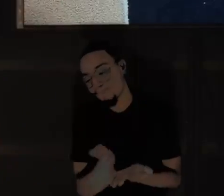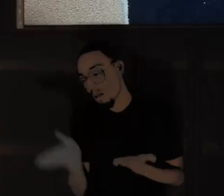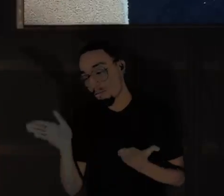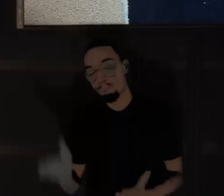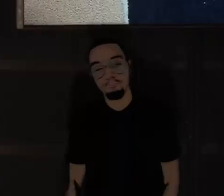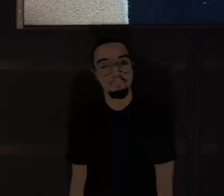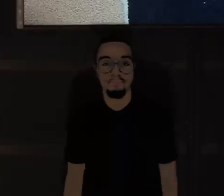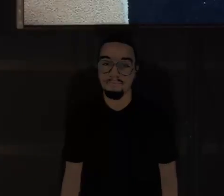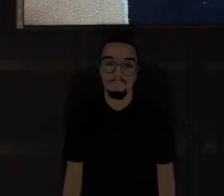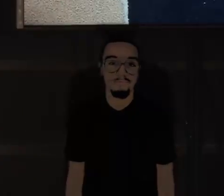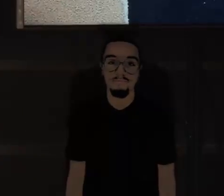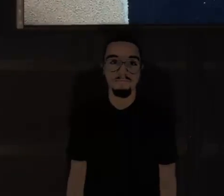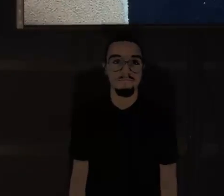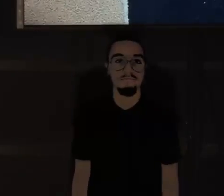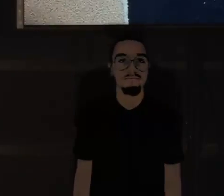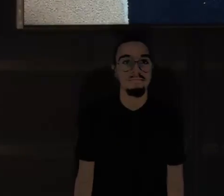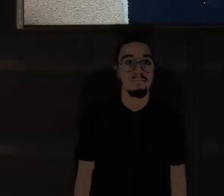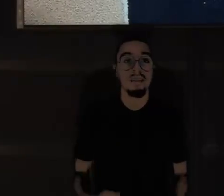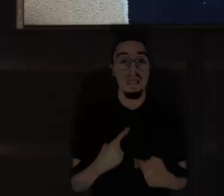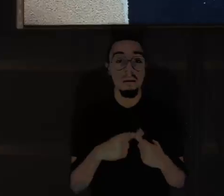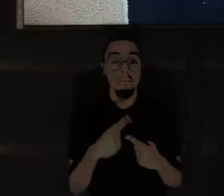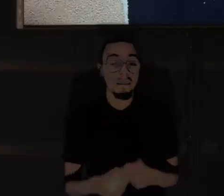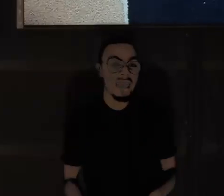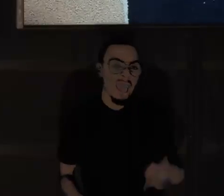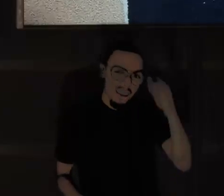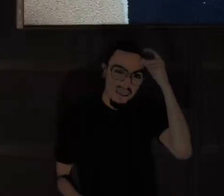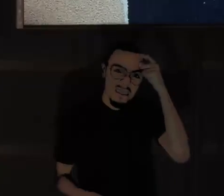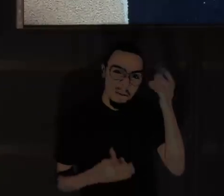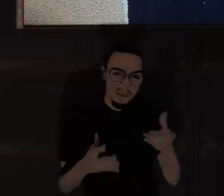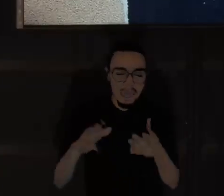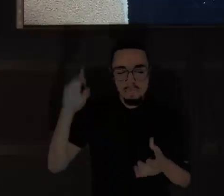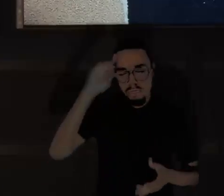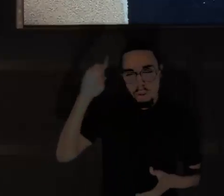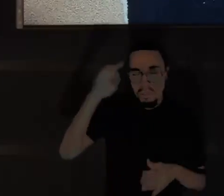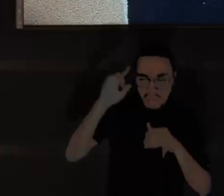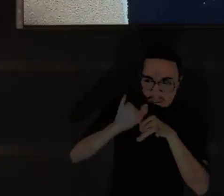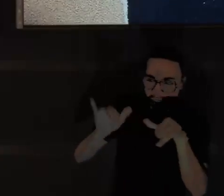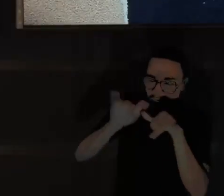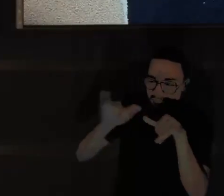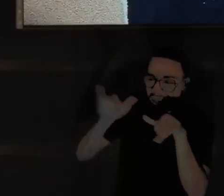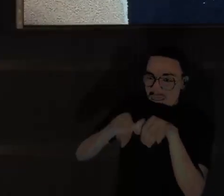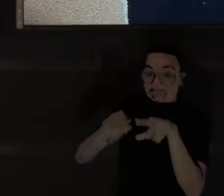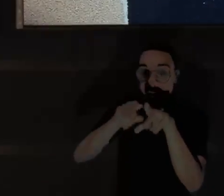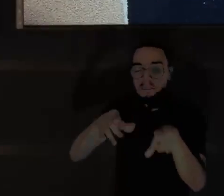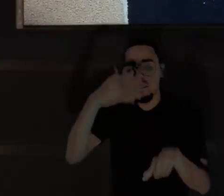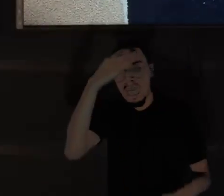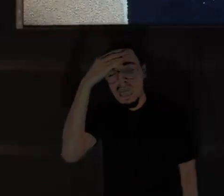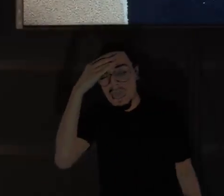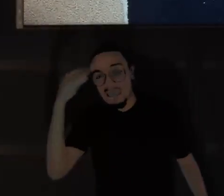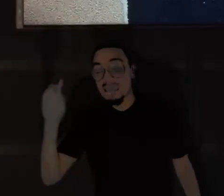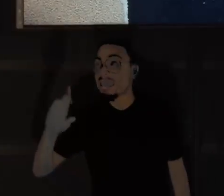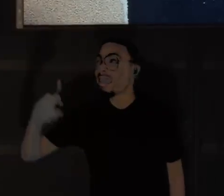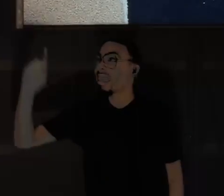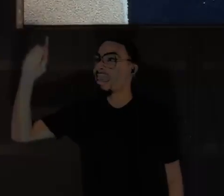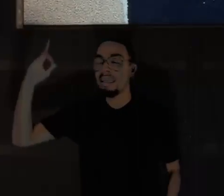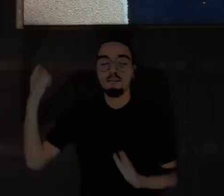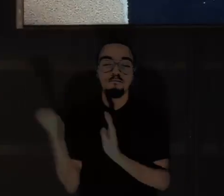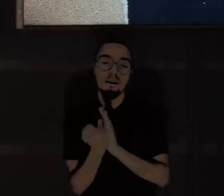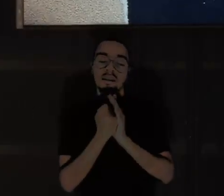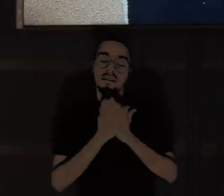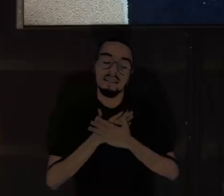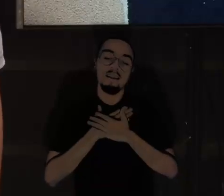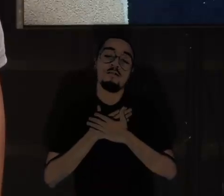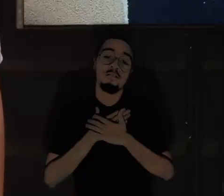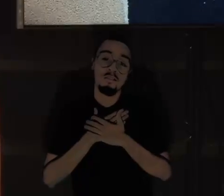do que aquele que te chamou, porque o trabalho do diabo todos os dias é tentar apagar da sua vida as marcas que o Senhor